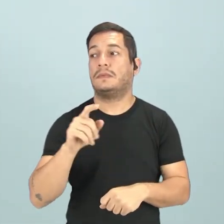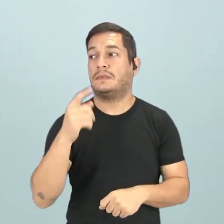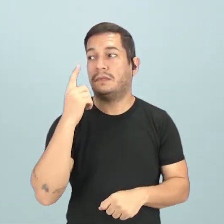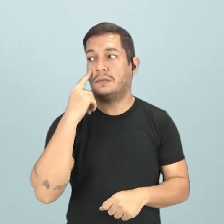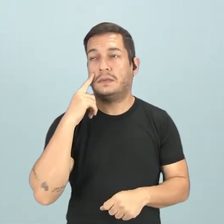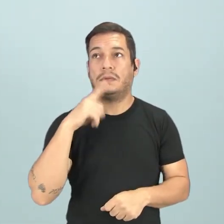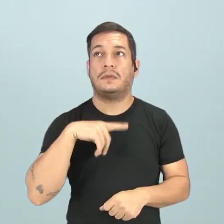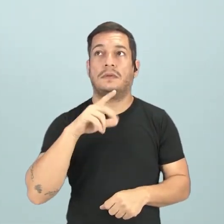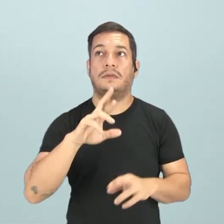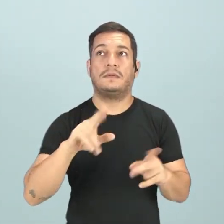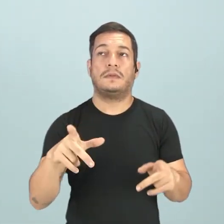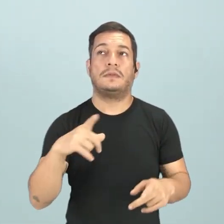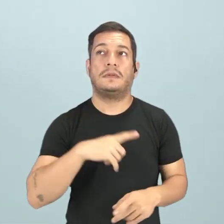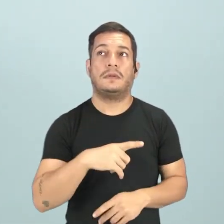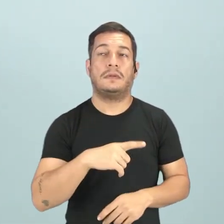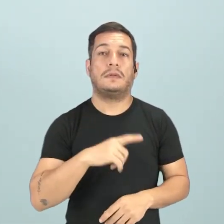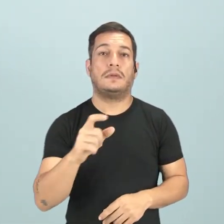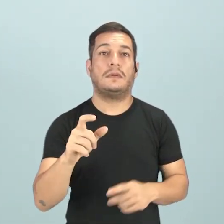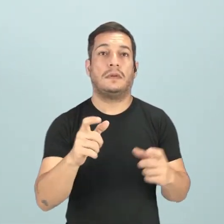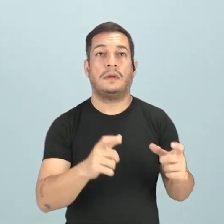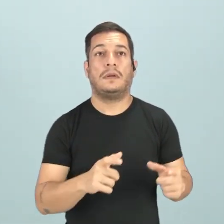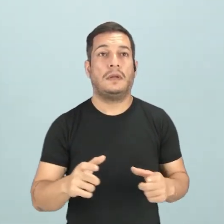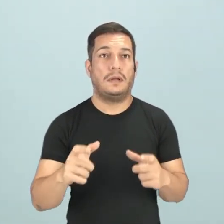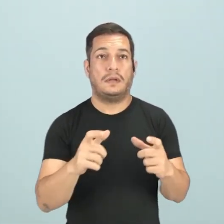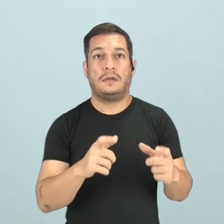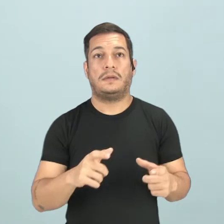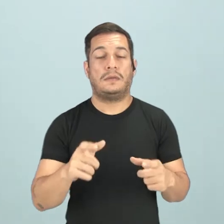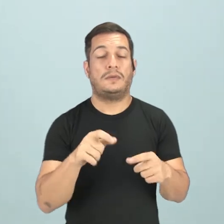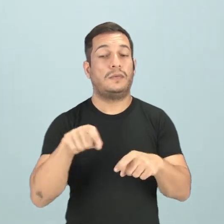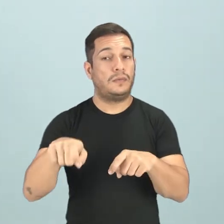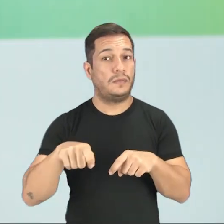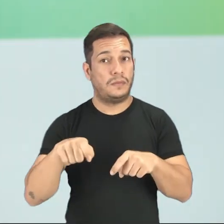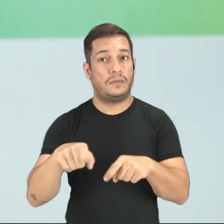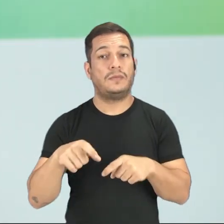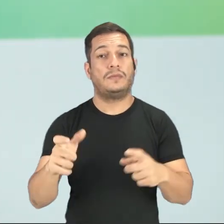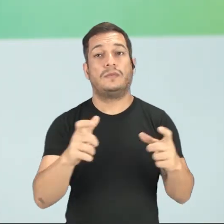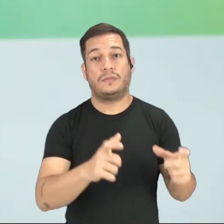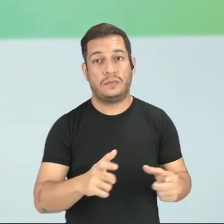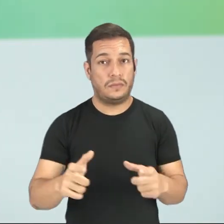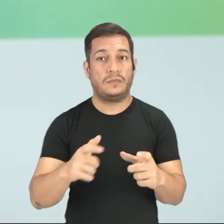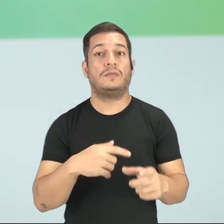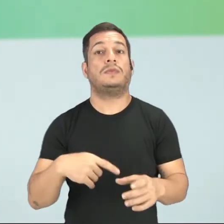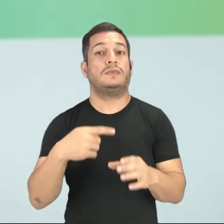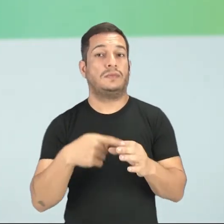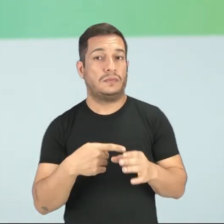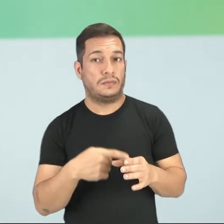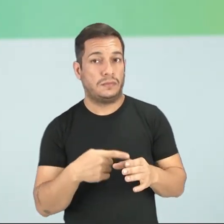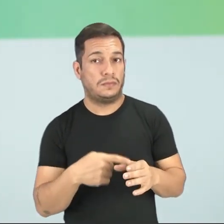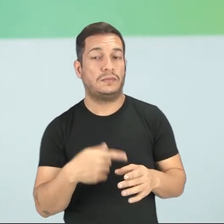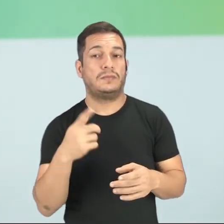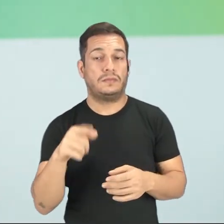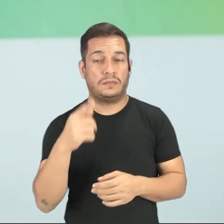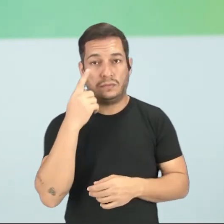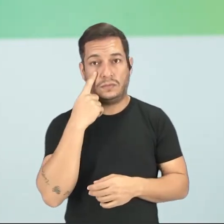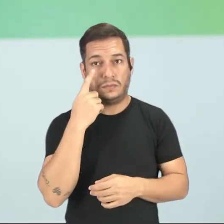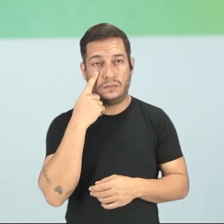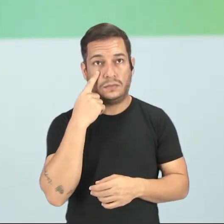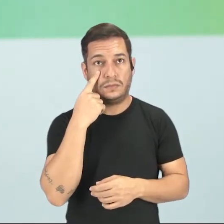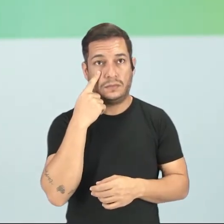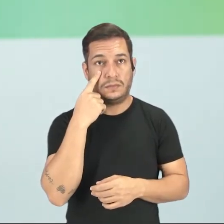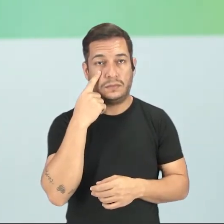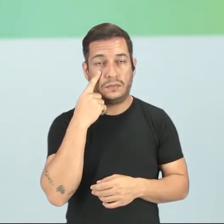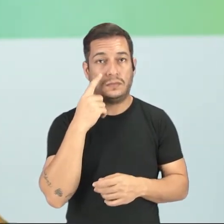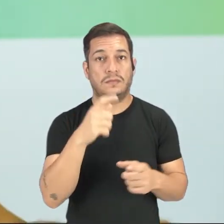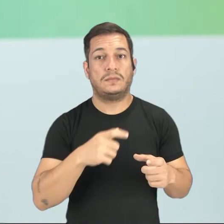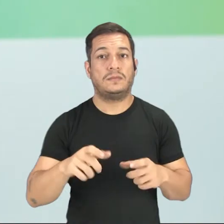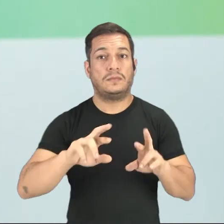a diferença que existe entre espaços, né, rural e espaço urbano, né? Os